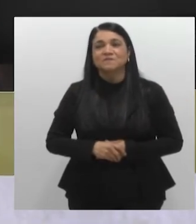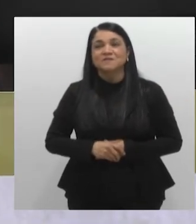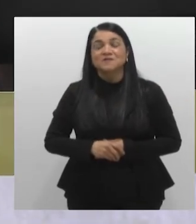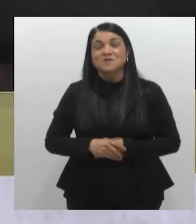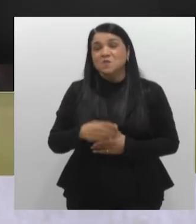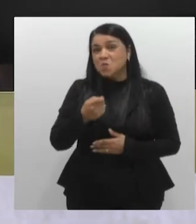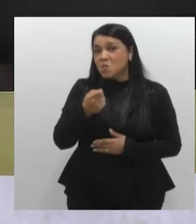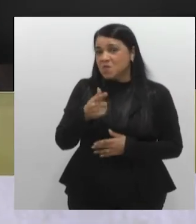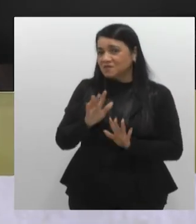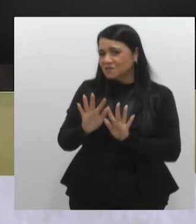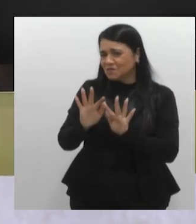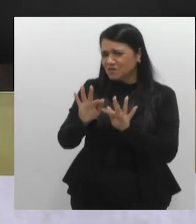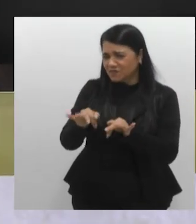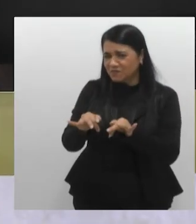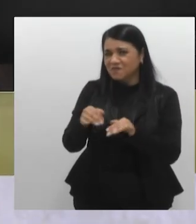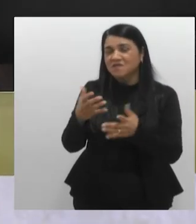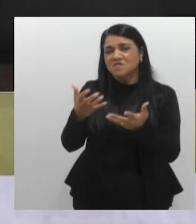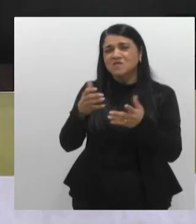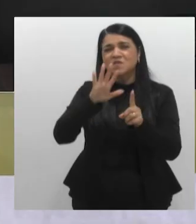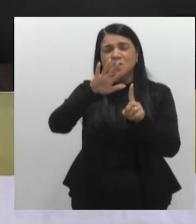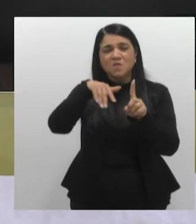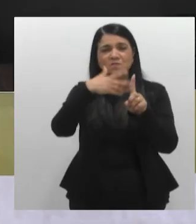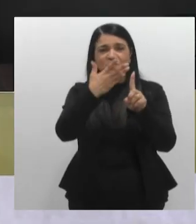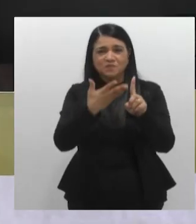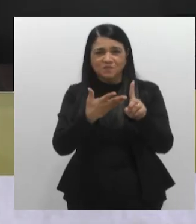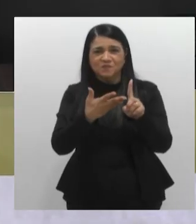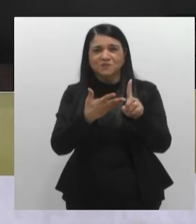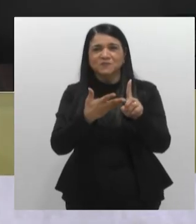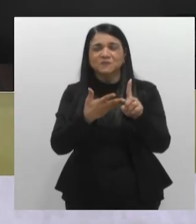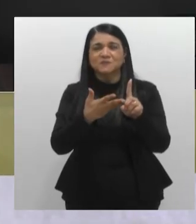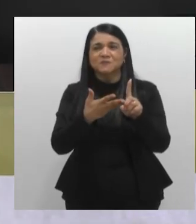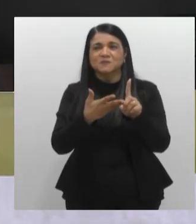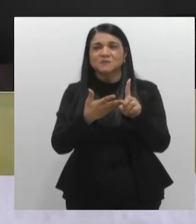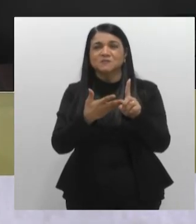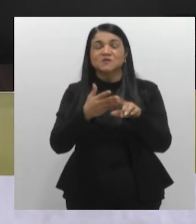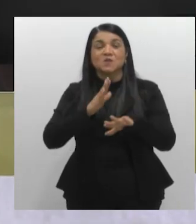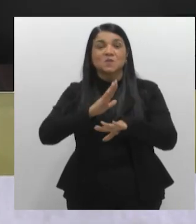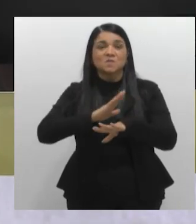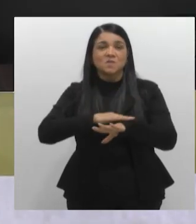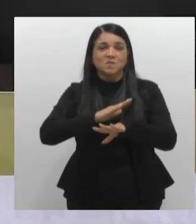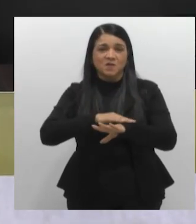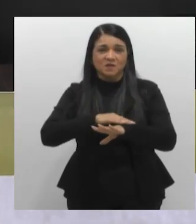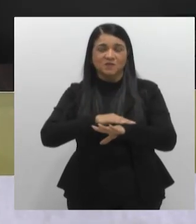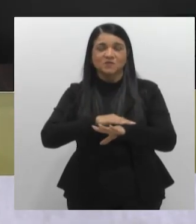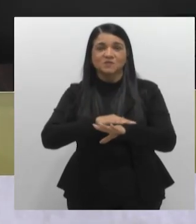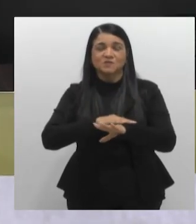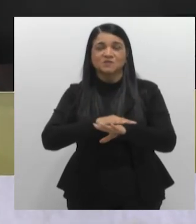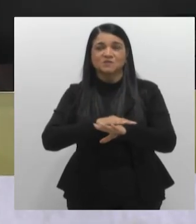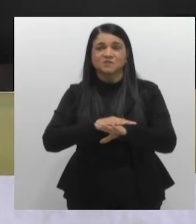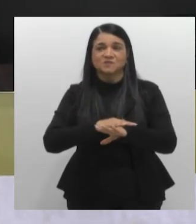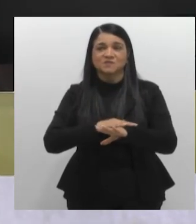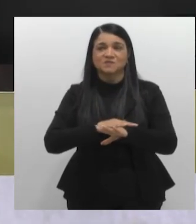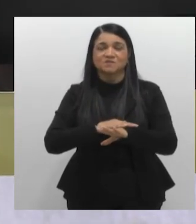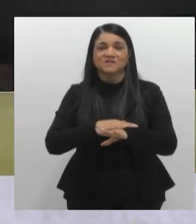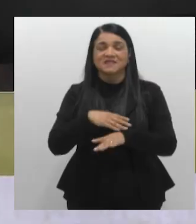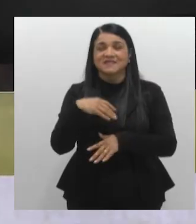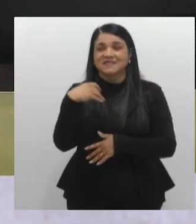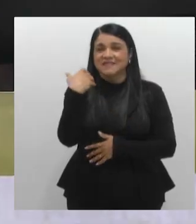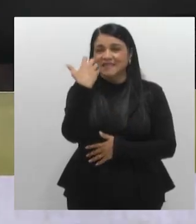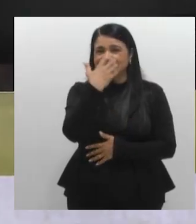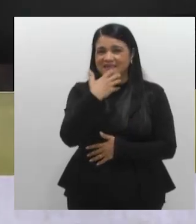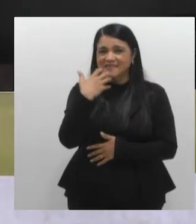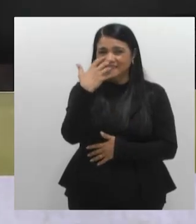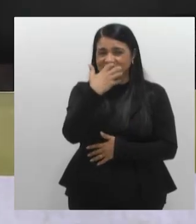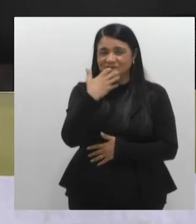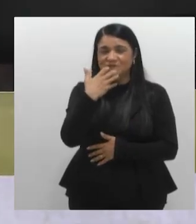chegando ao fim, a gente quer homenagear também. Vamos passar agora para um momento de homenagens, aqui já nessa canção,